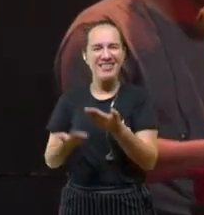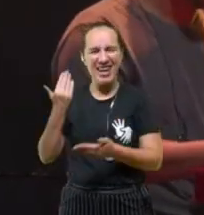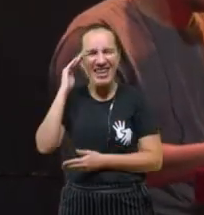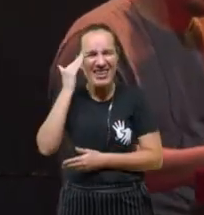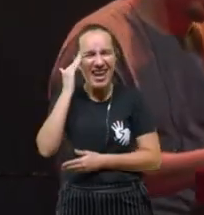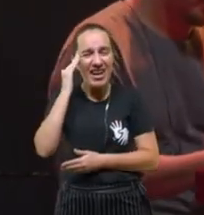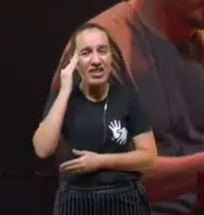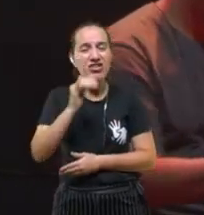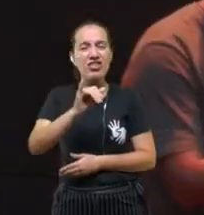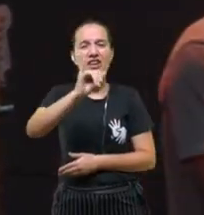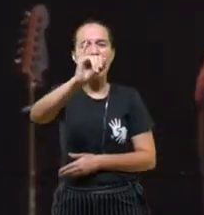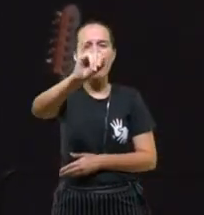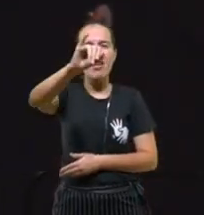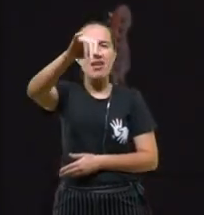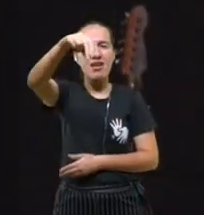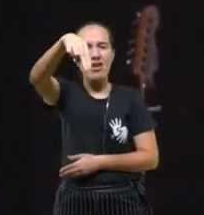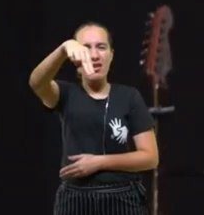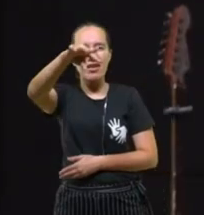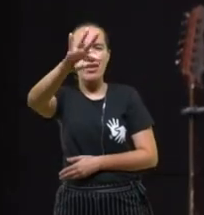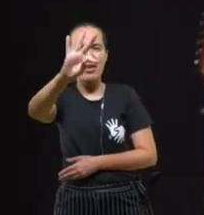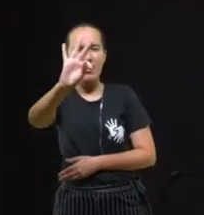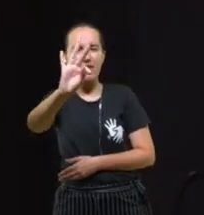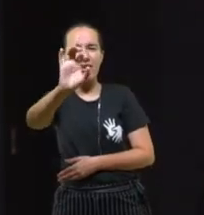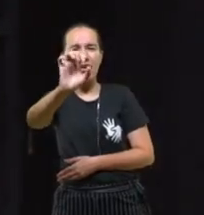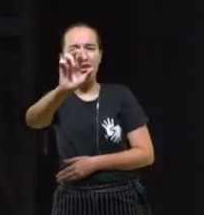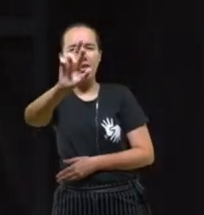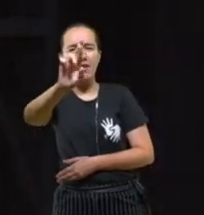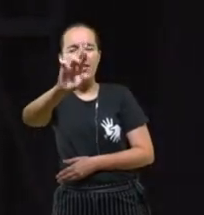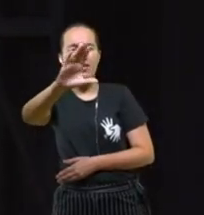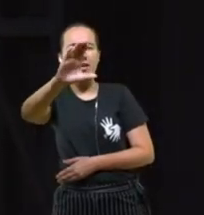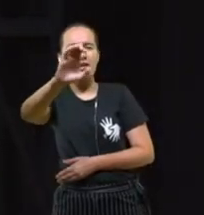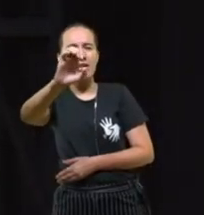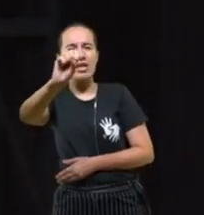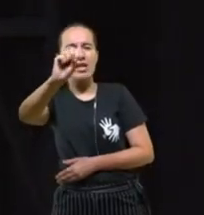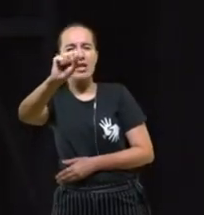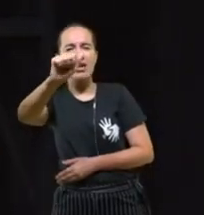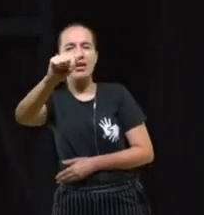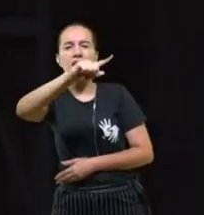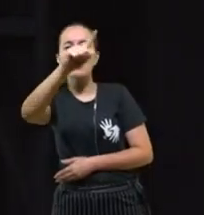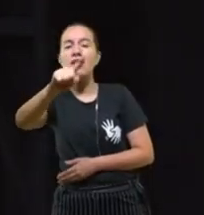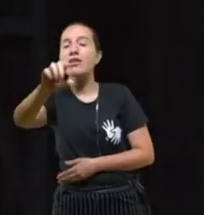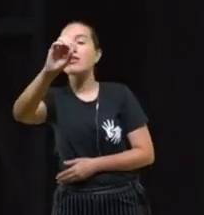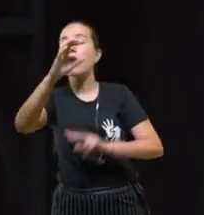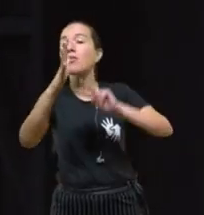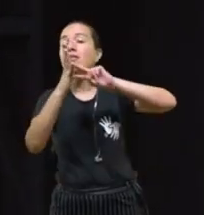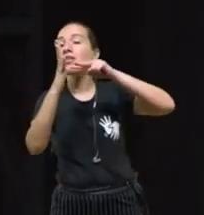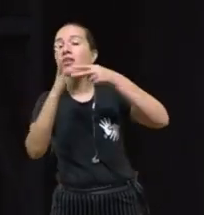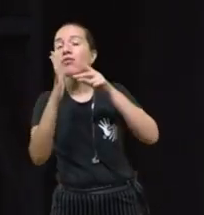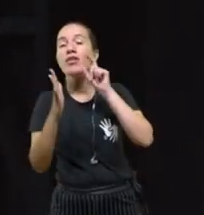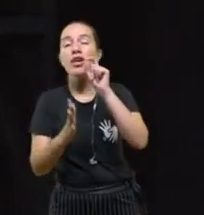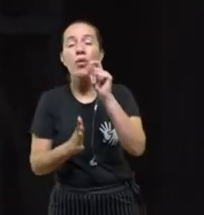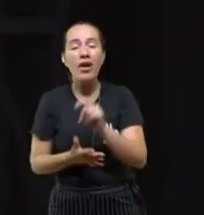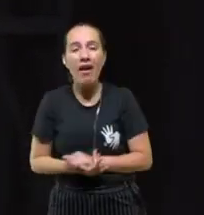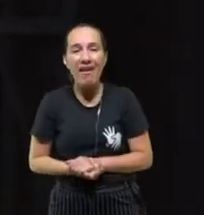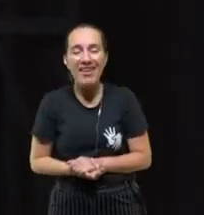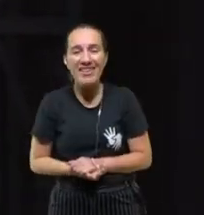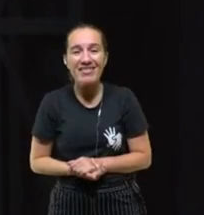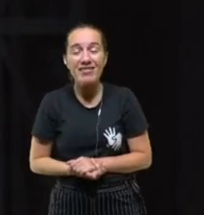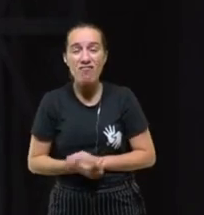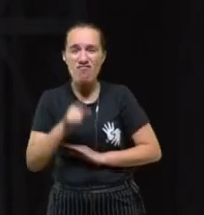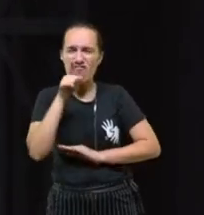Intercessão. Sabe, Deus não vai simplesmente se mover. Ele vai se mover como